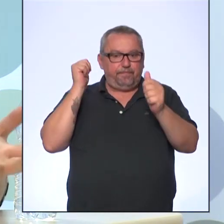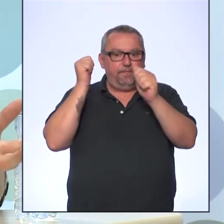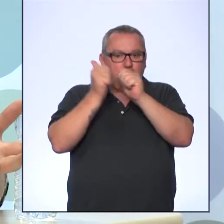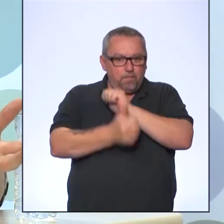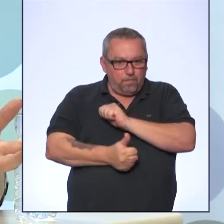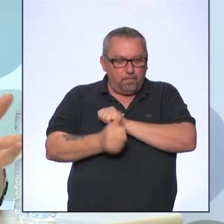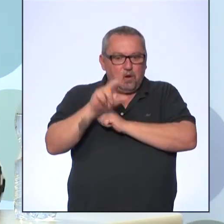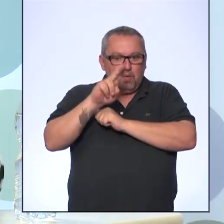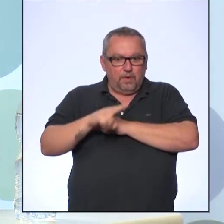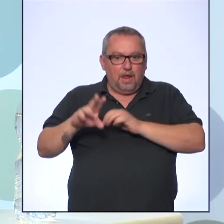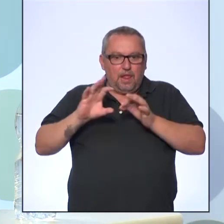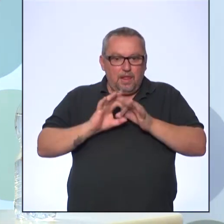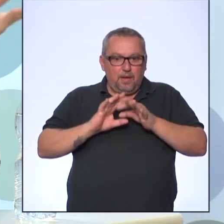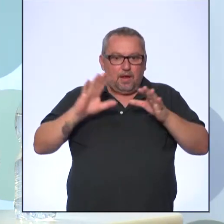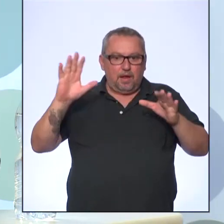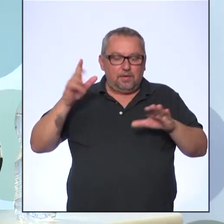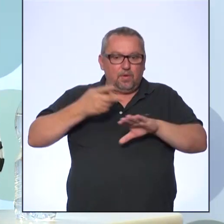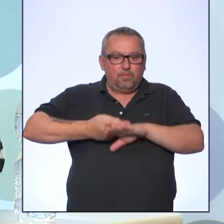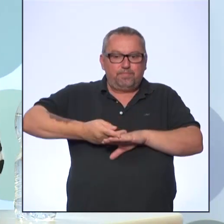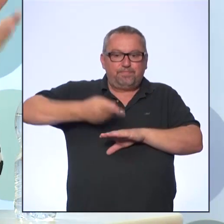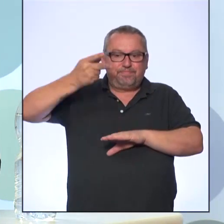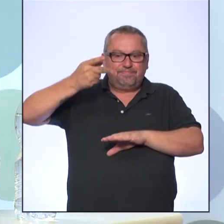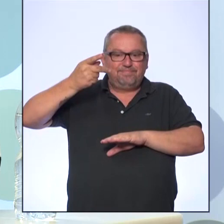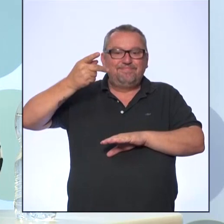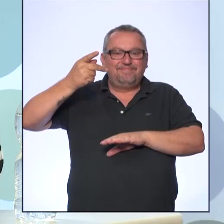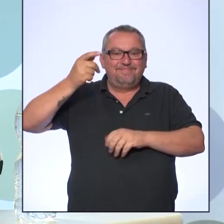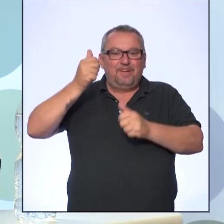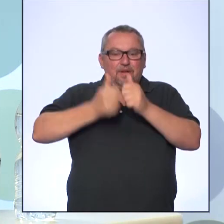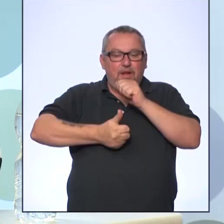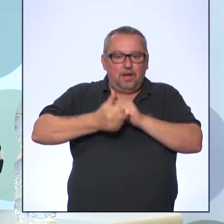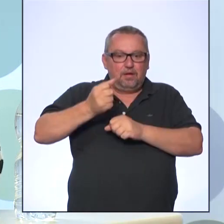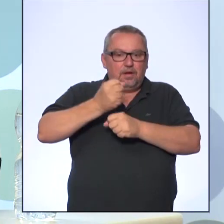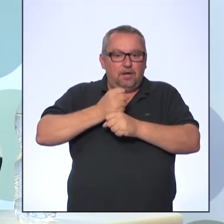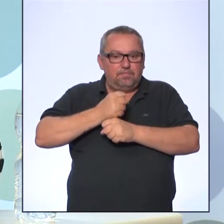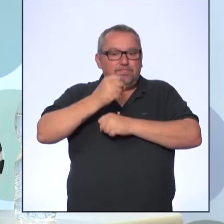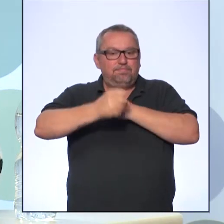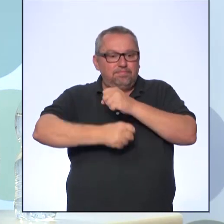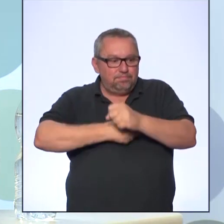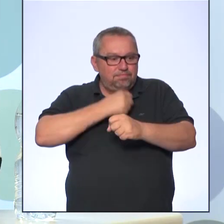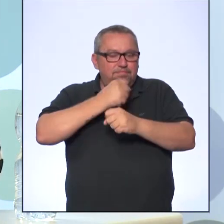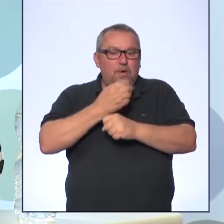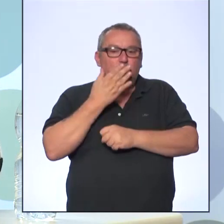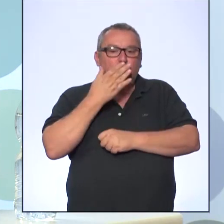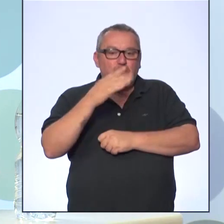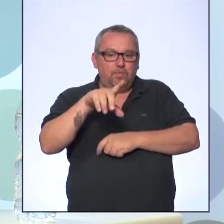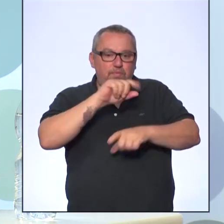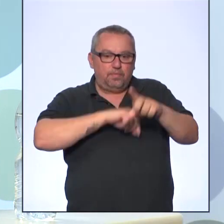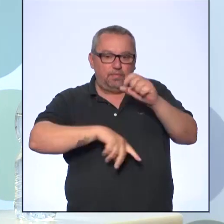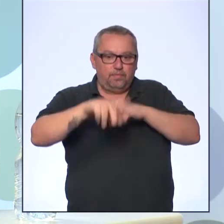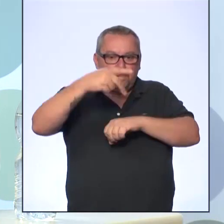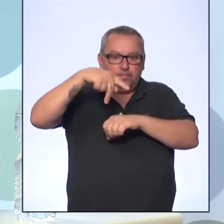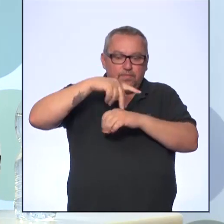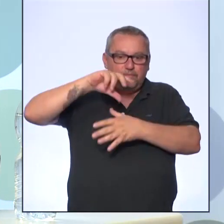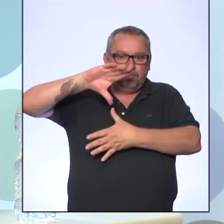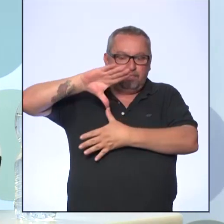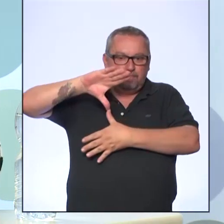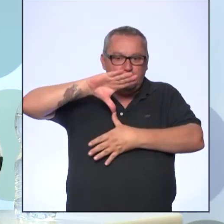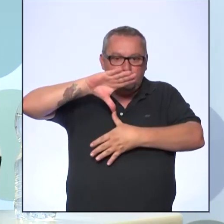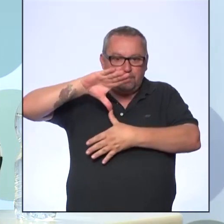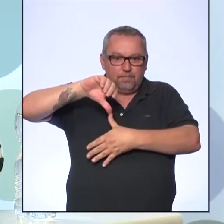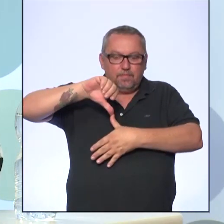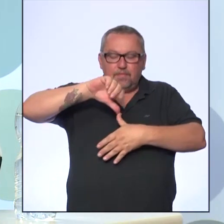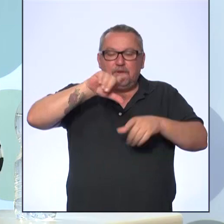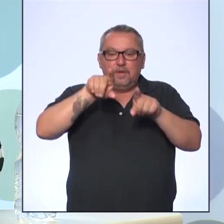termo Libertadores da América remete ao campeonato anual que reúne times selecionados entre países da América Latina